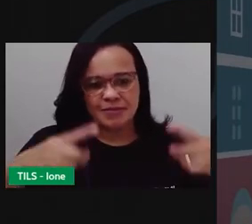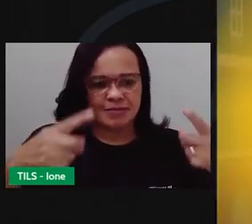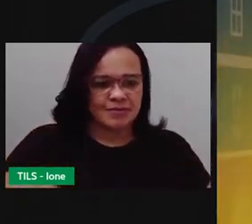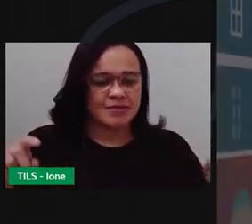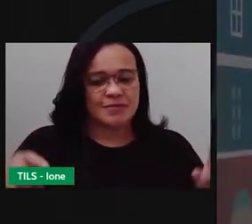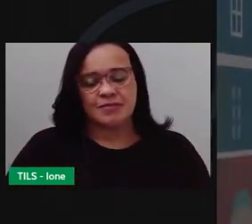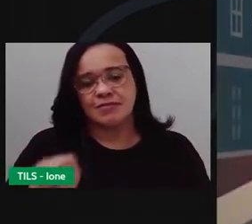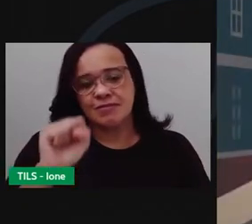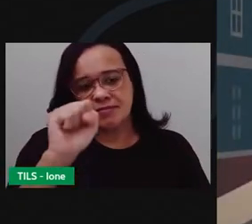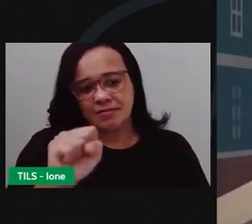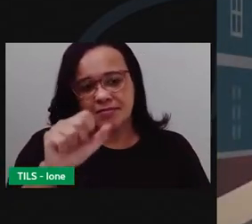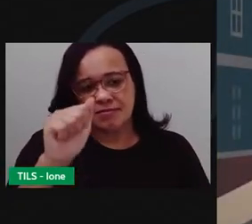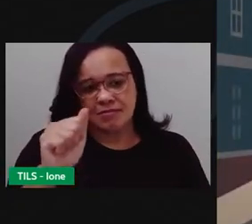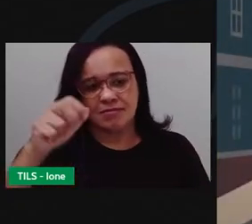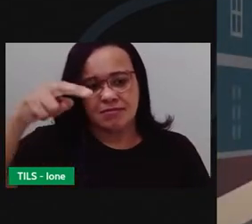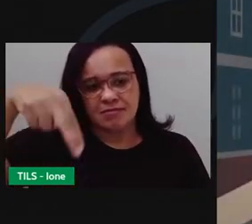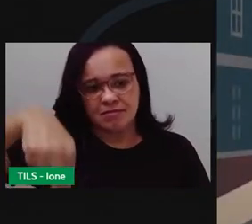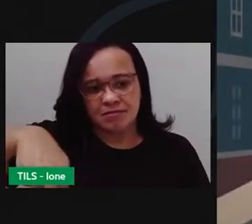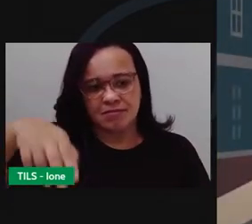Sanfona.